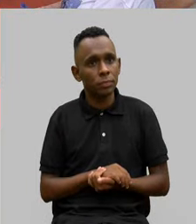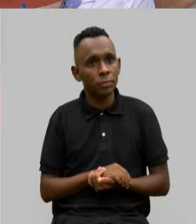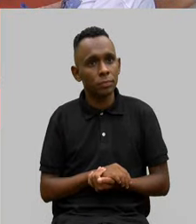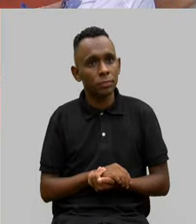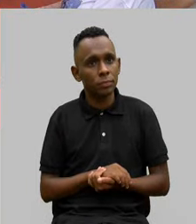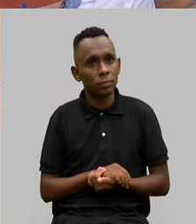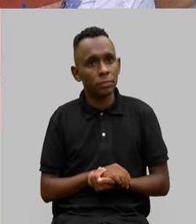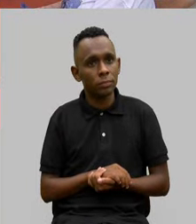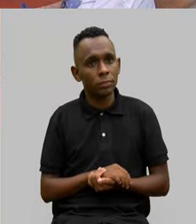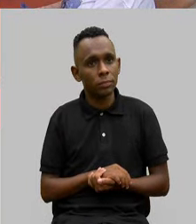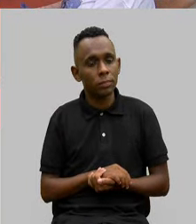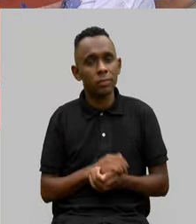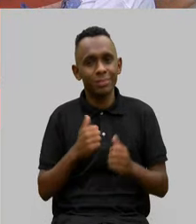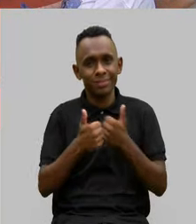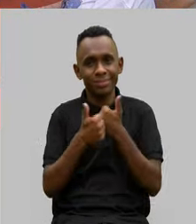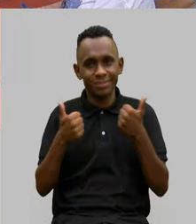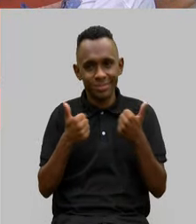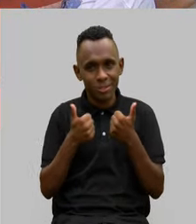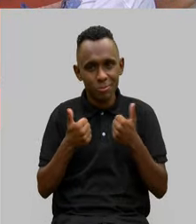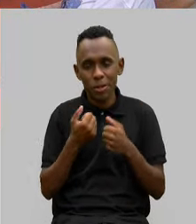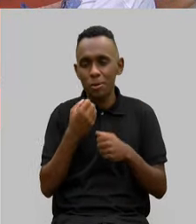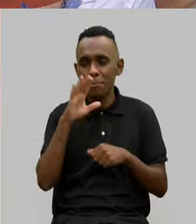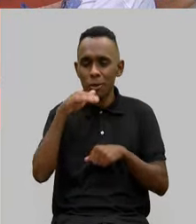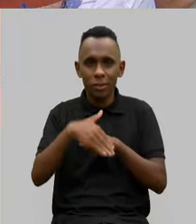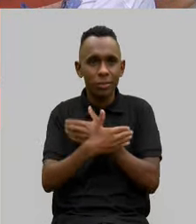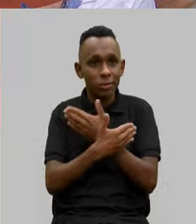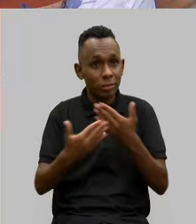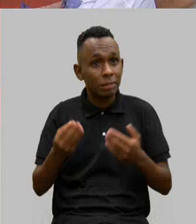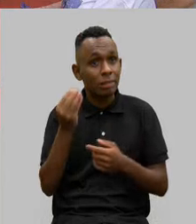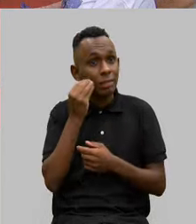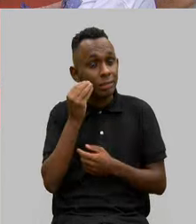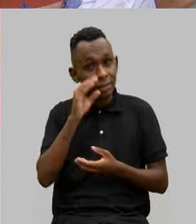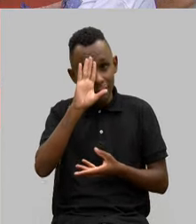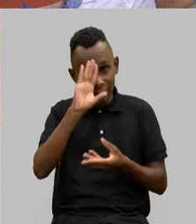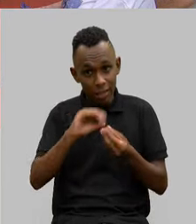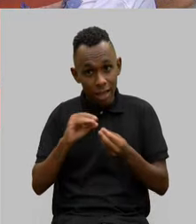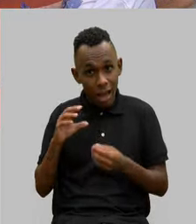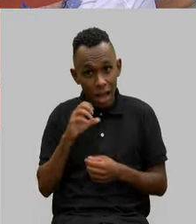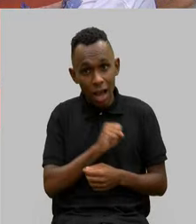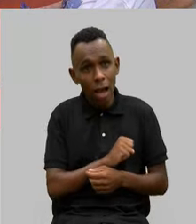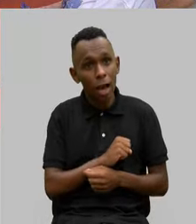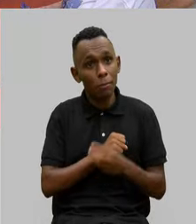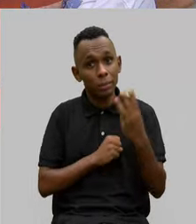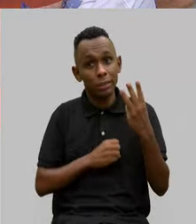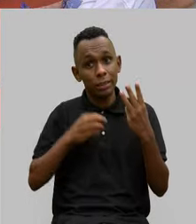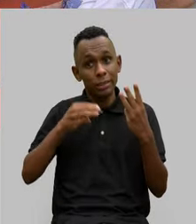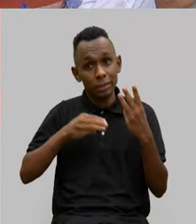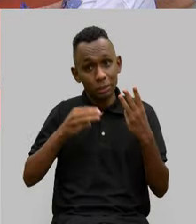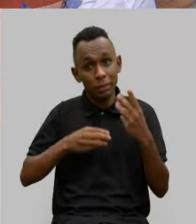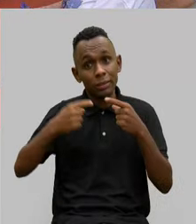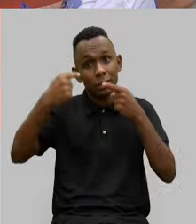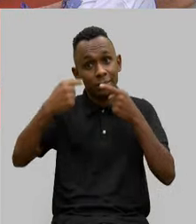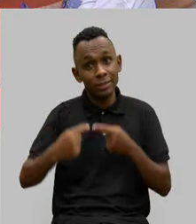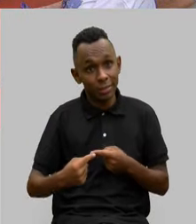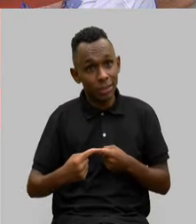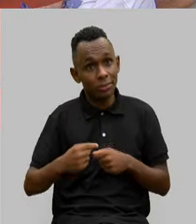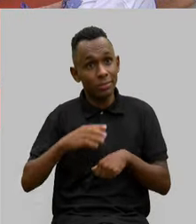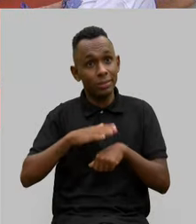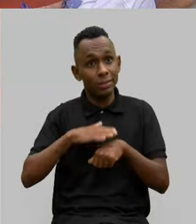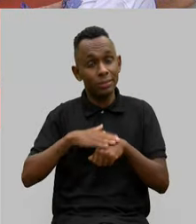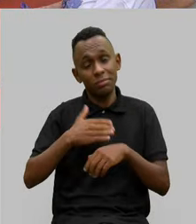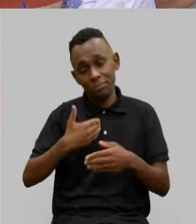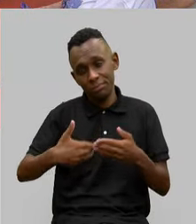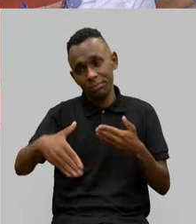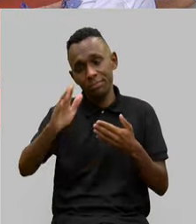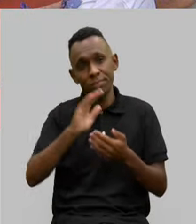noite tudo bem pessoal boa noite eu vou tentar ser o mais rápida que eu puder 3 minutos assim o desafio preparei o trem todo aqui mas vamos